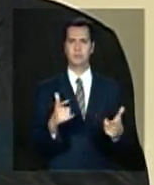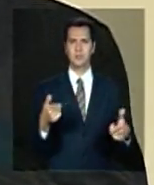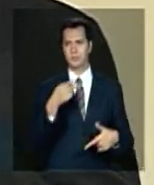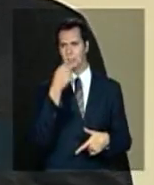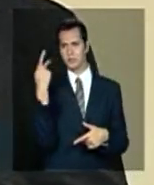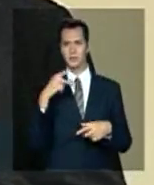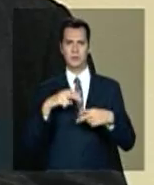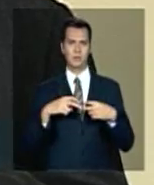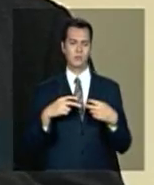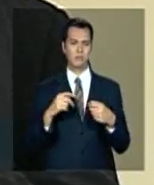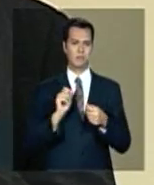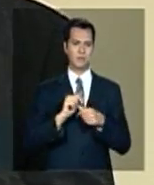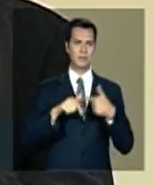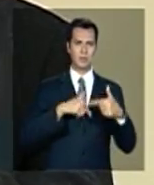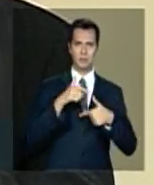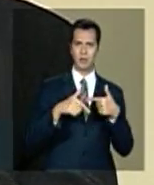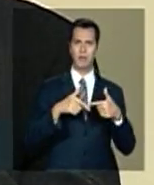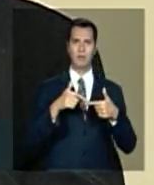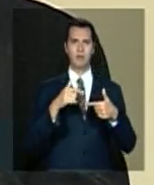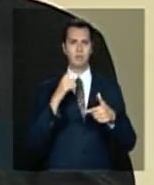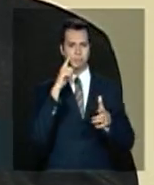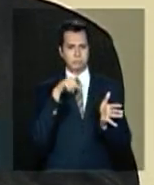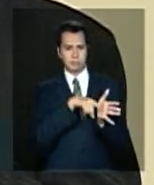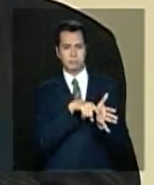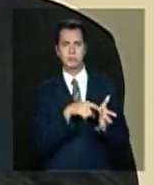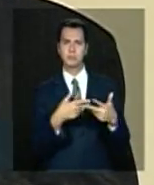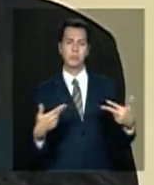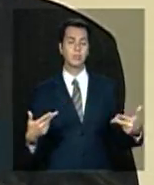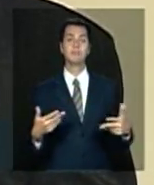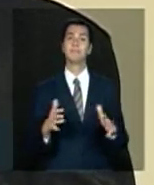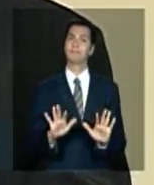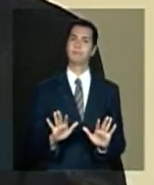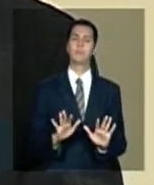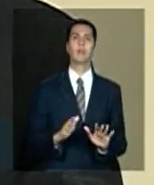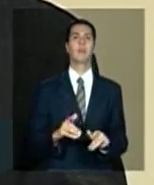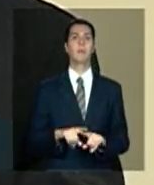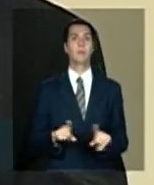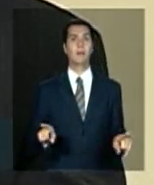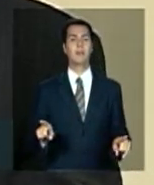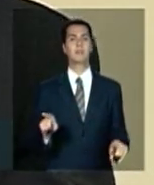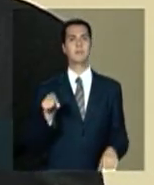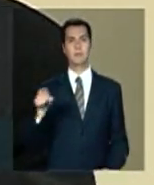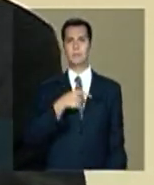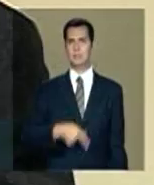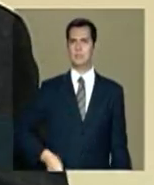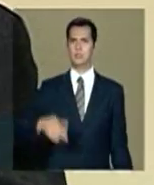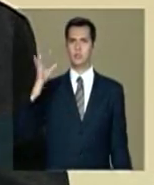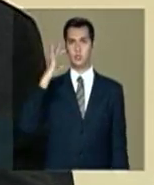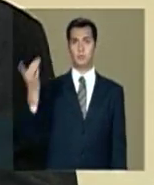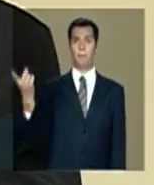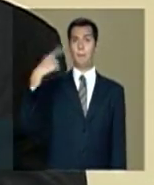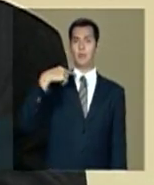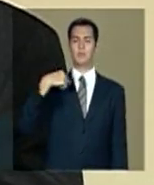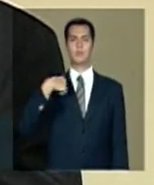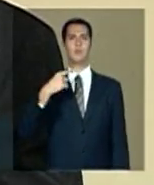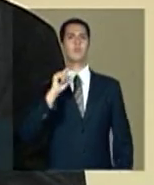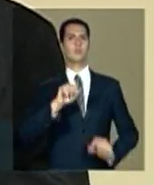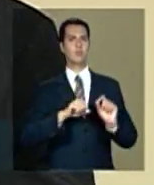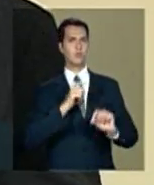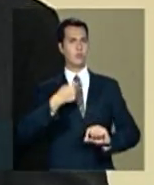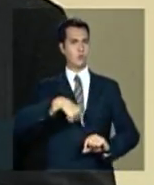para fazer diagnóstico correto e transforma nos determinou que fizéssemos um senso e Censo foi feito no ano passado